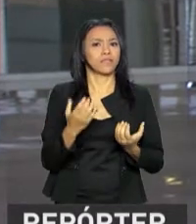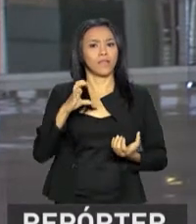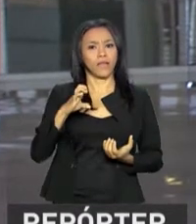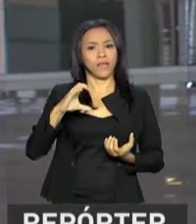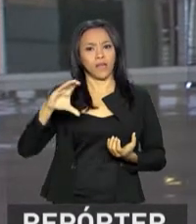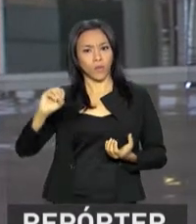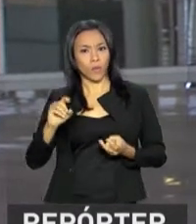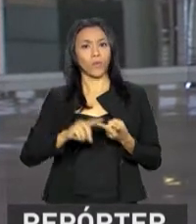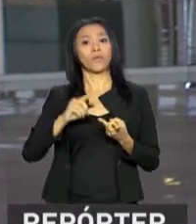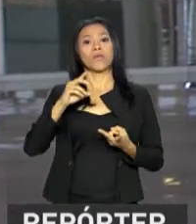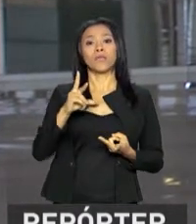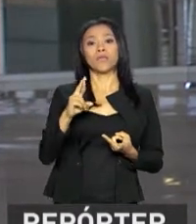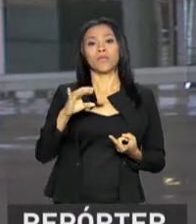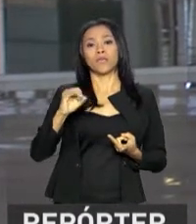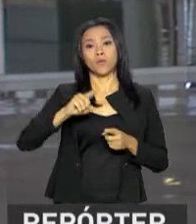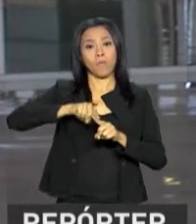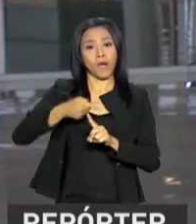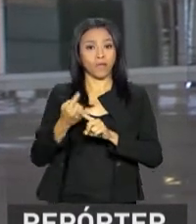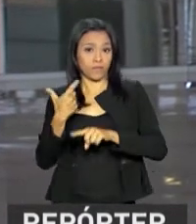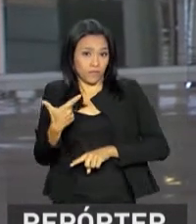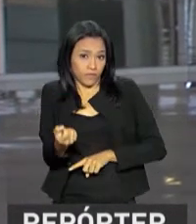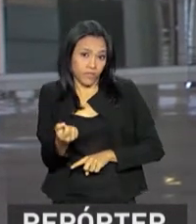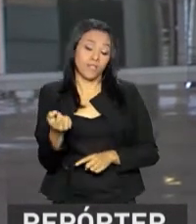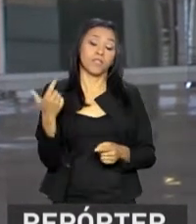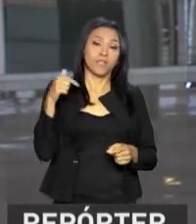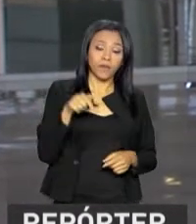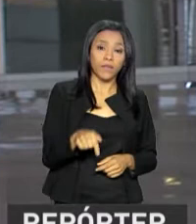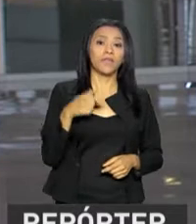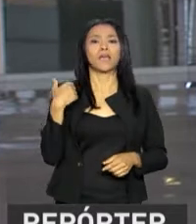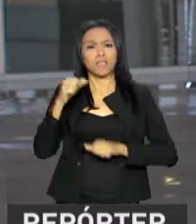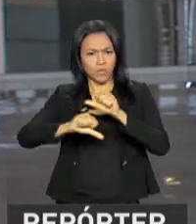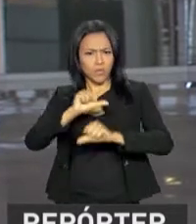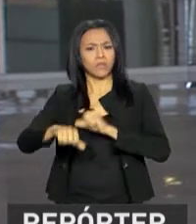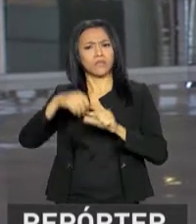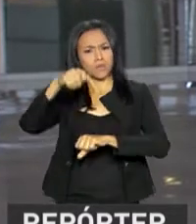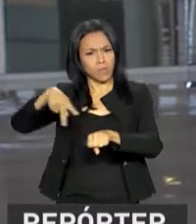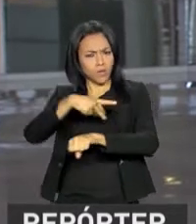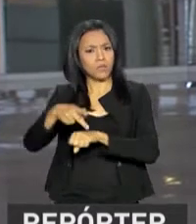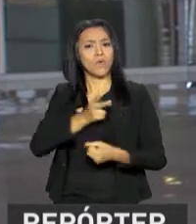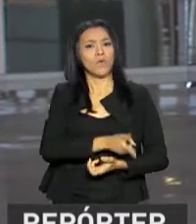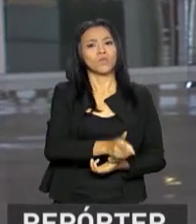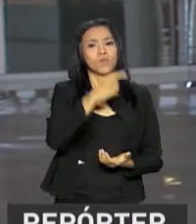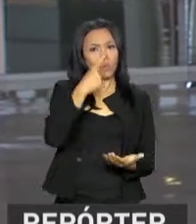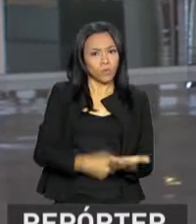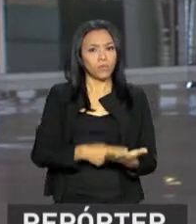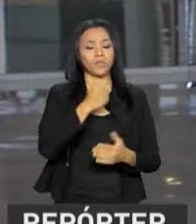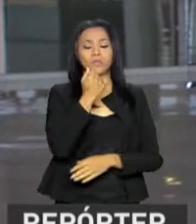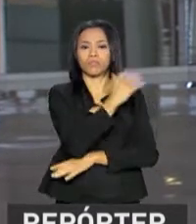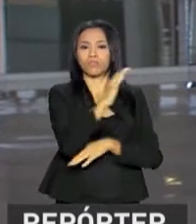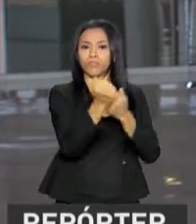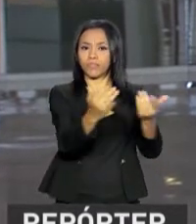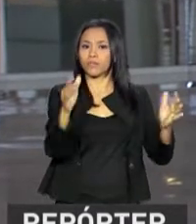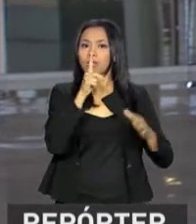lembrou que a recuperação econômica do país está sendo feita sem deixar de lado os compromissos com o meio ambiente e os recursos